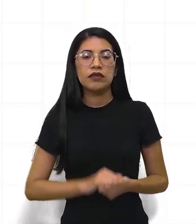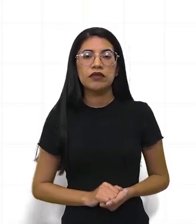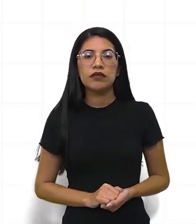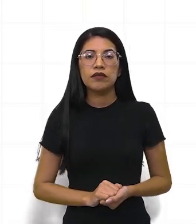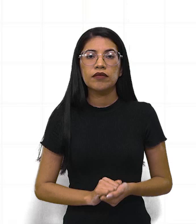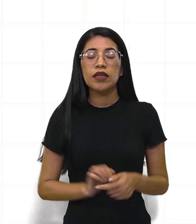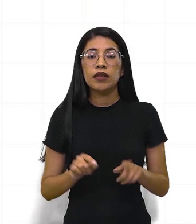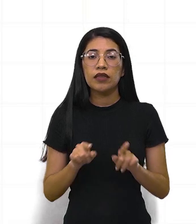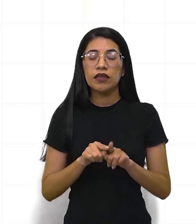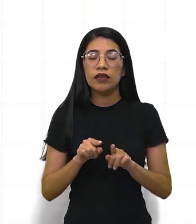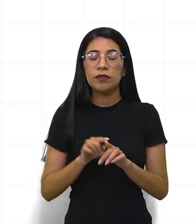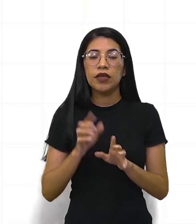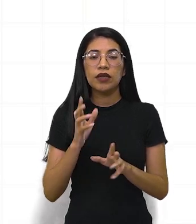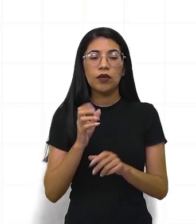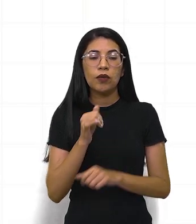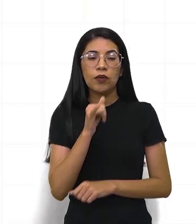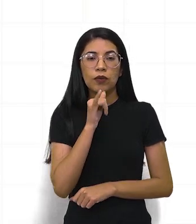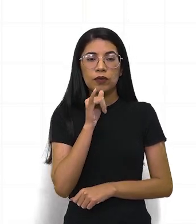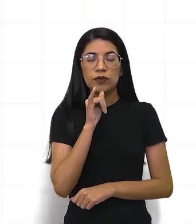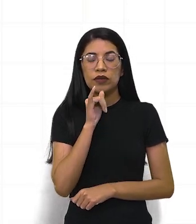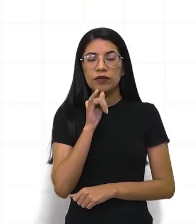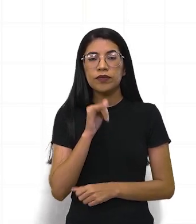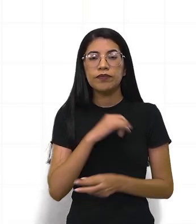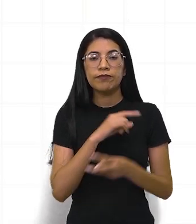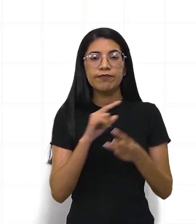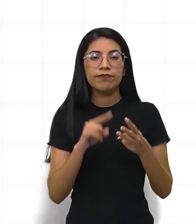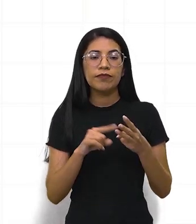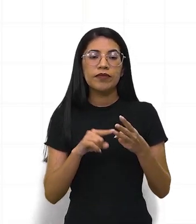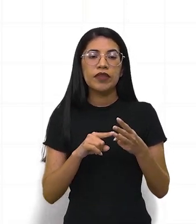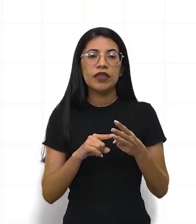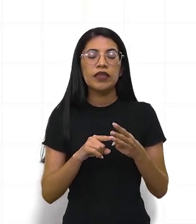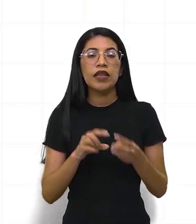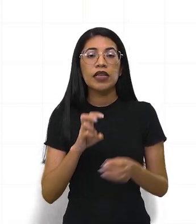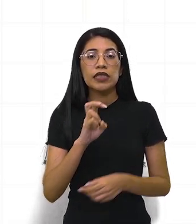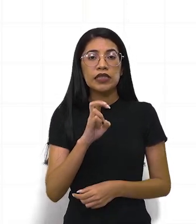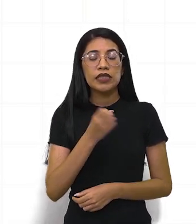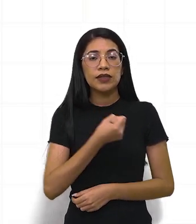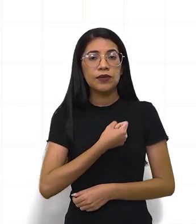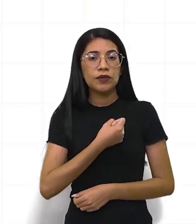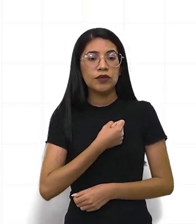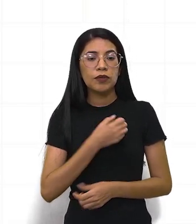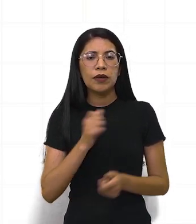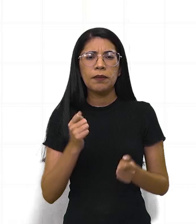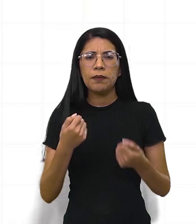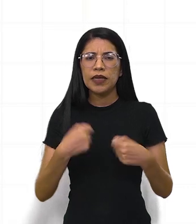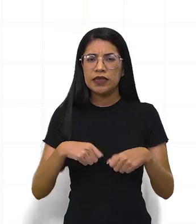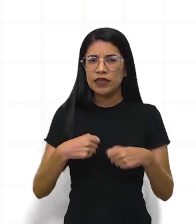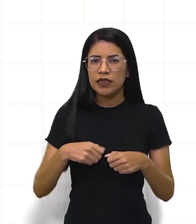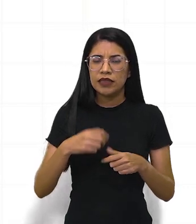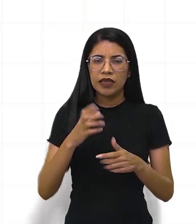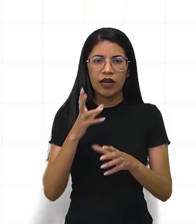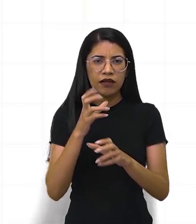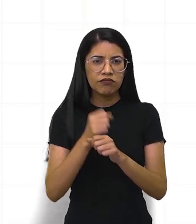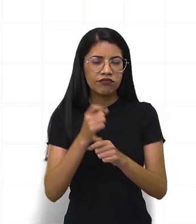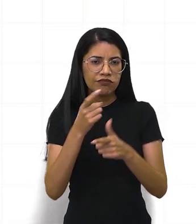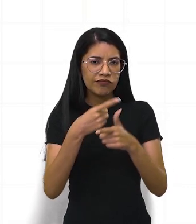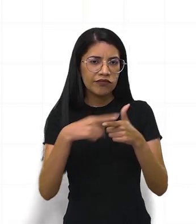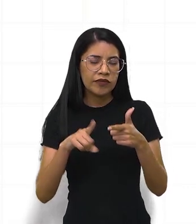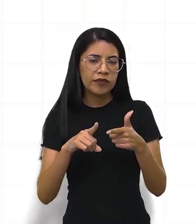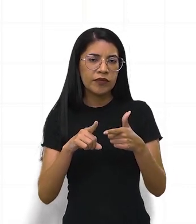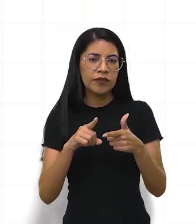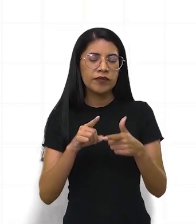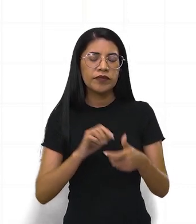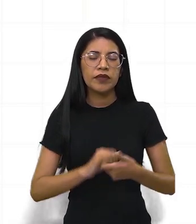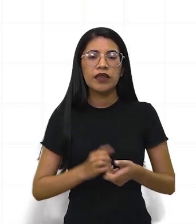um número com 5 algarismos. Eu preciso fazer essa divisão para saber se o 3 é divisor desse